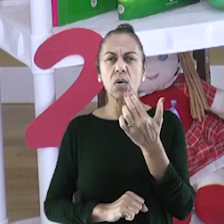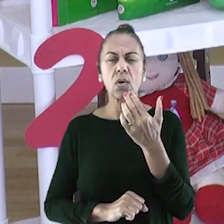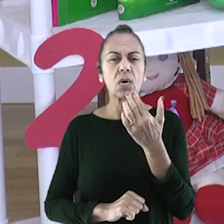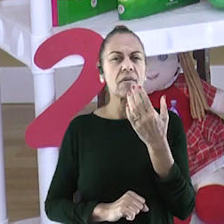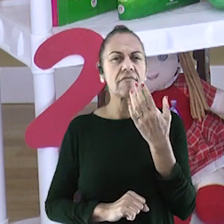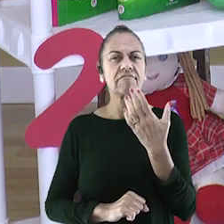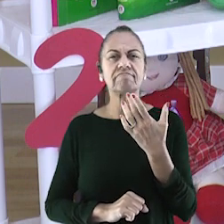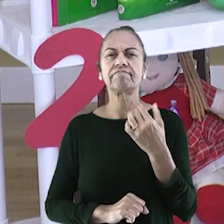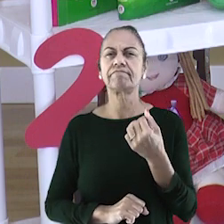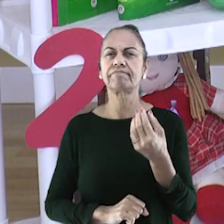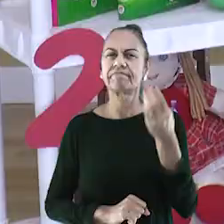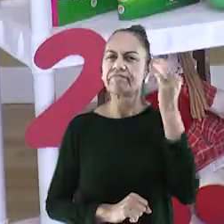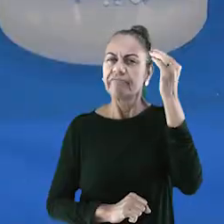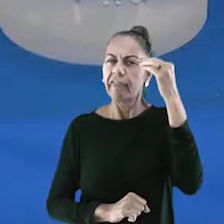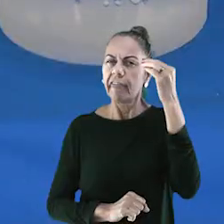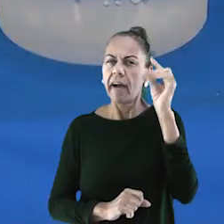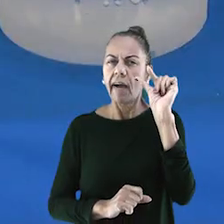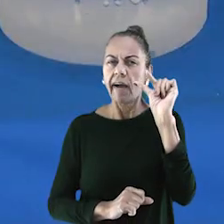papel, não.